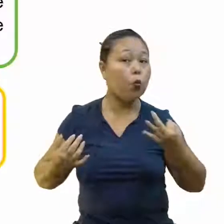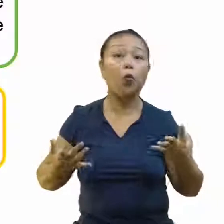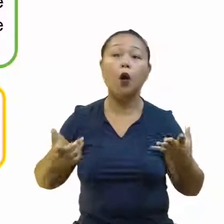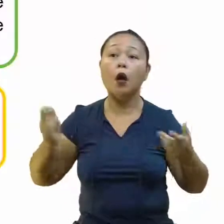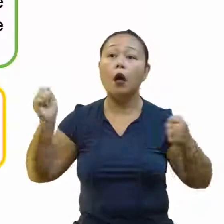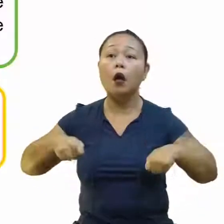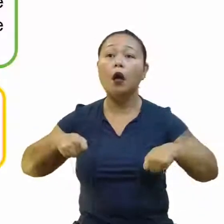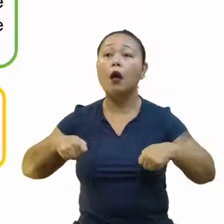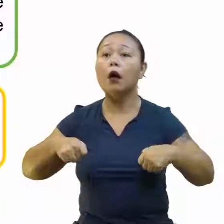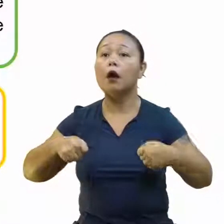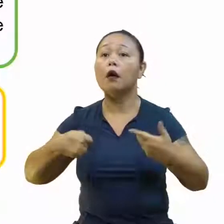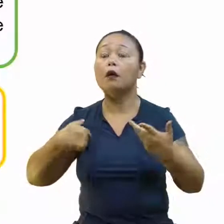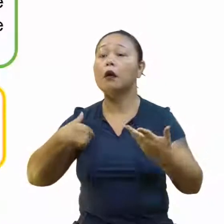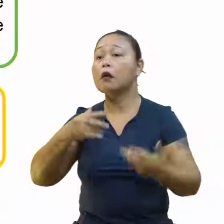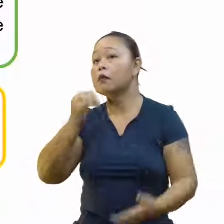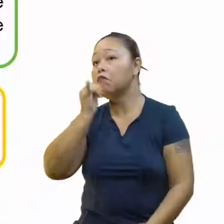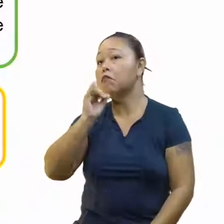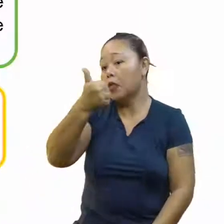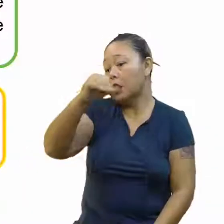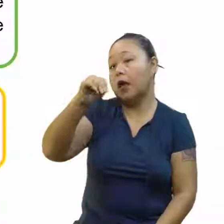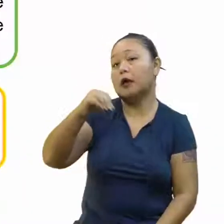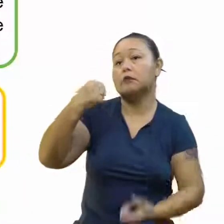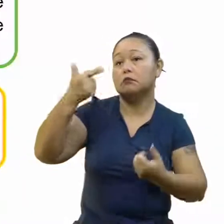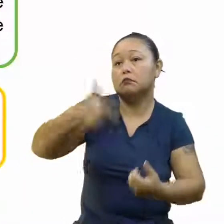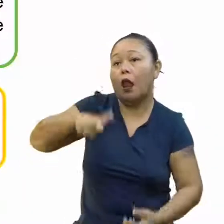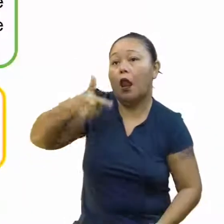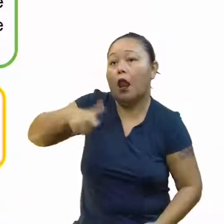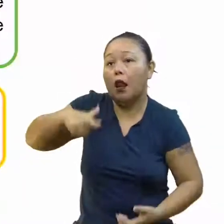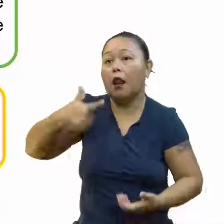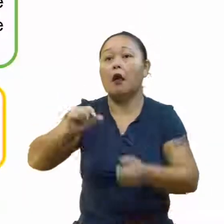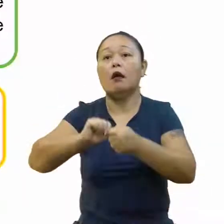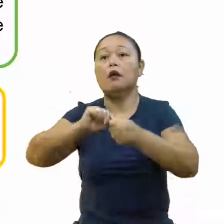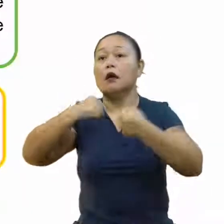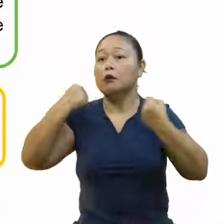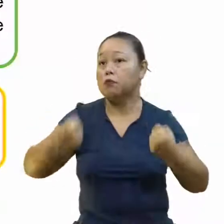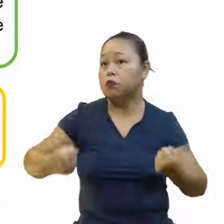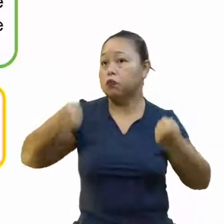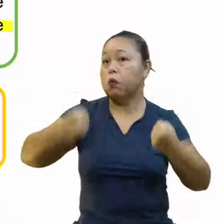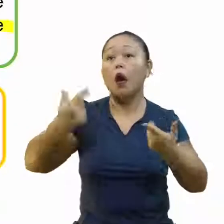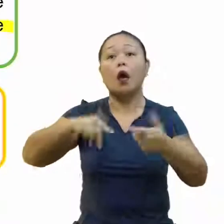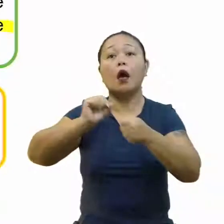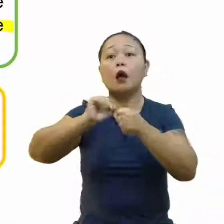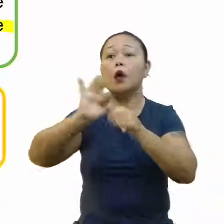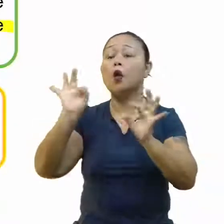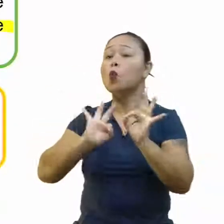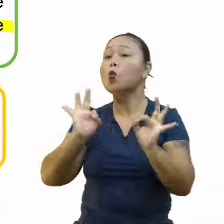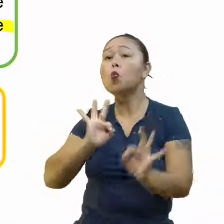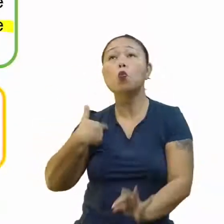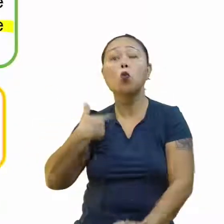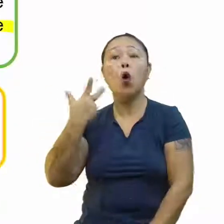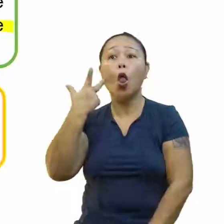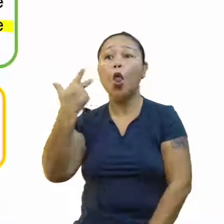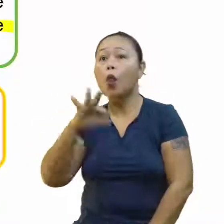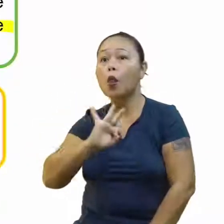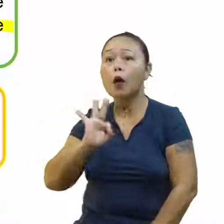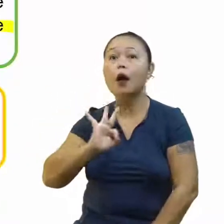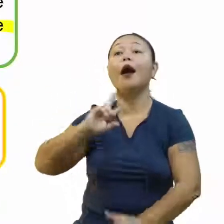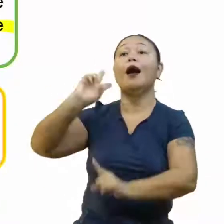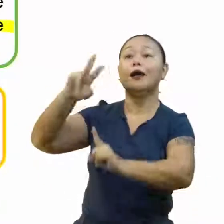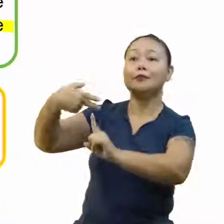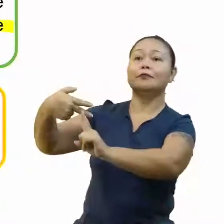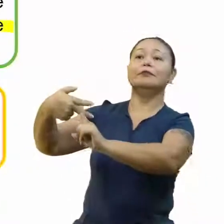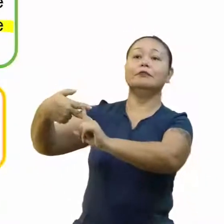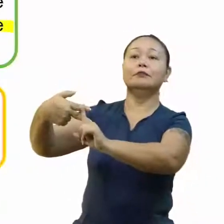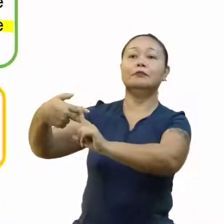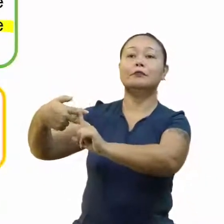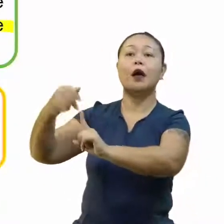você realizou lá, por exemplo, 10 repetições e você conseguiu realizar sem fadiga, aí você aumenta. Deu